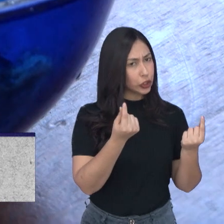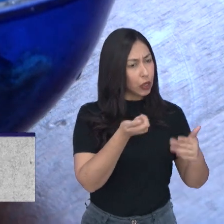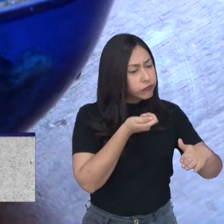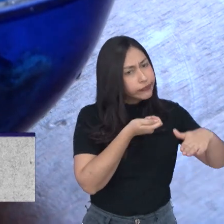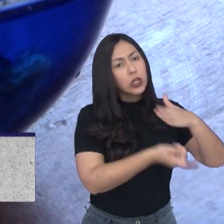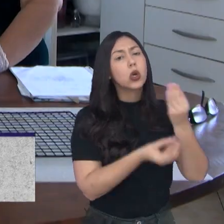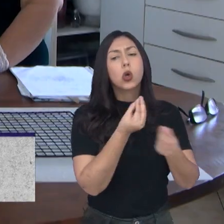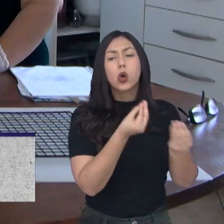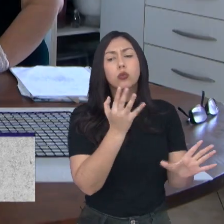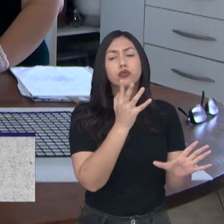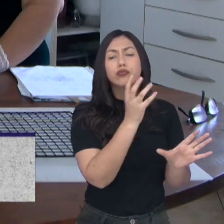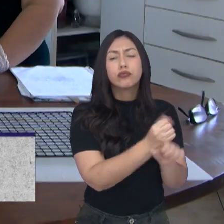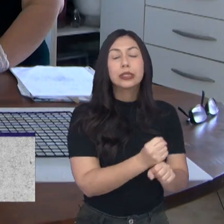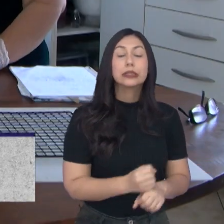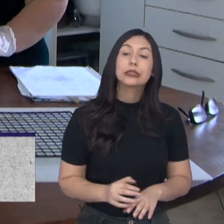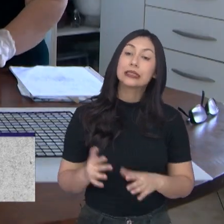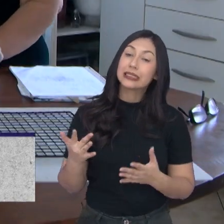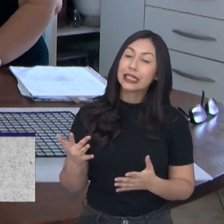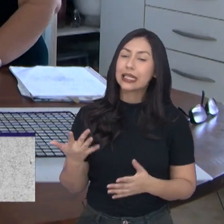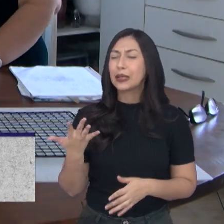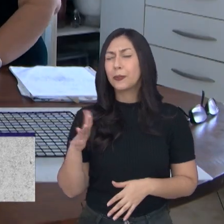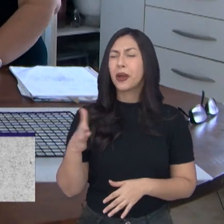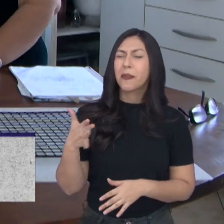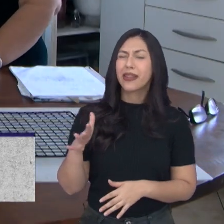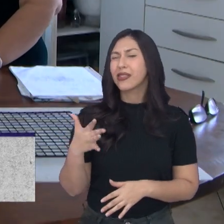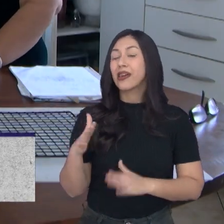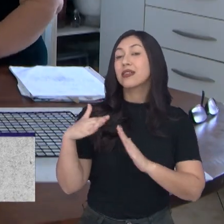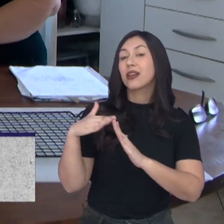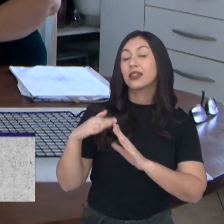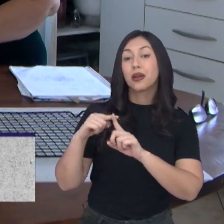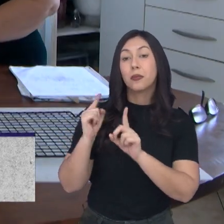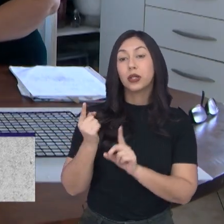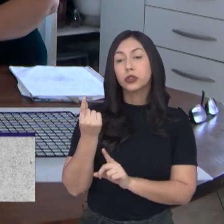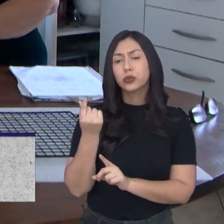essas contas? Ah, então é tudo meio mais caseiro, mas é um investimento...